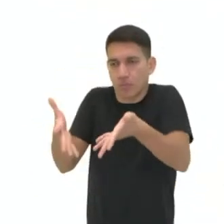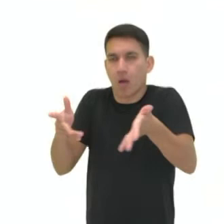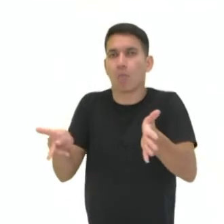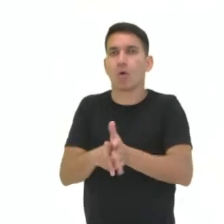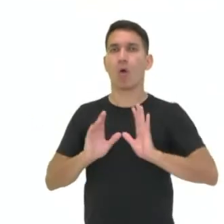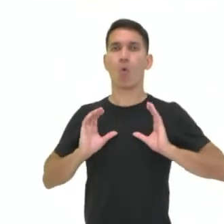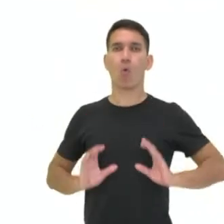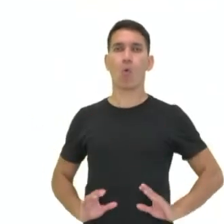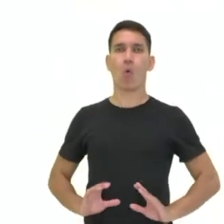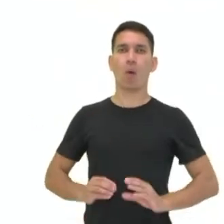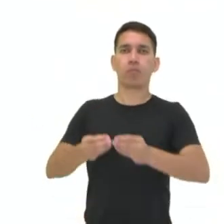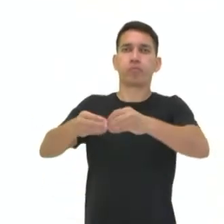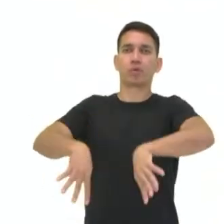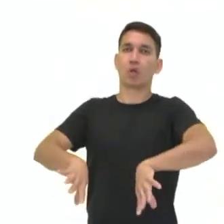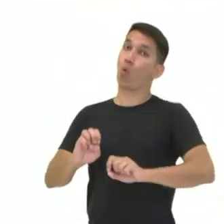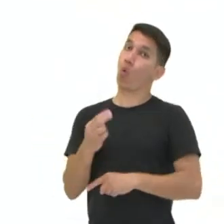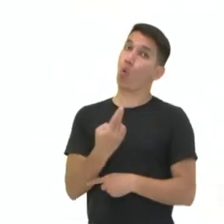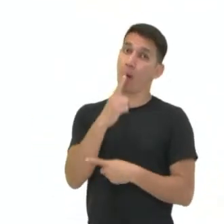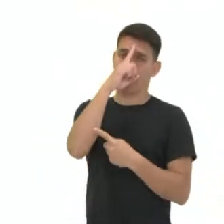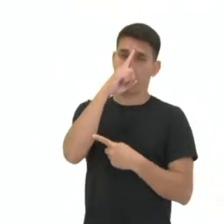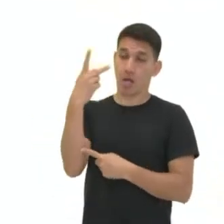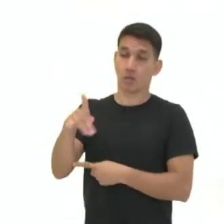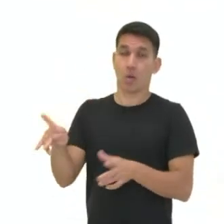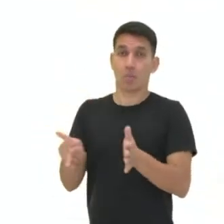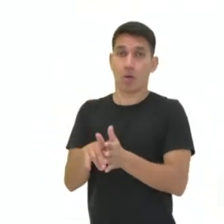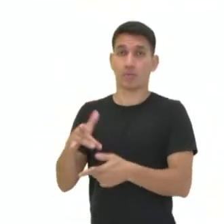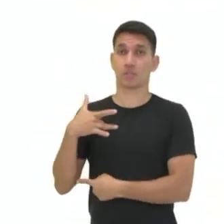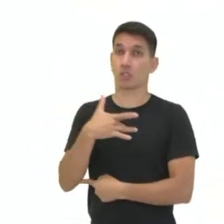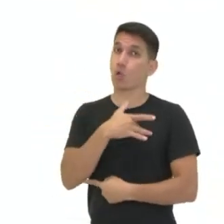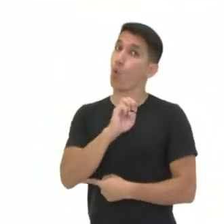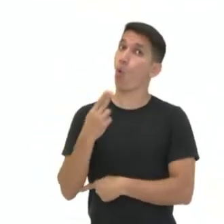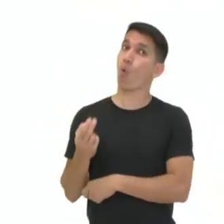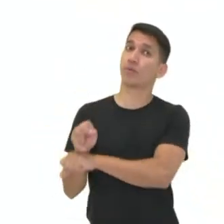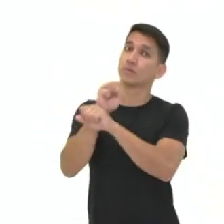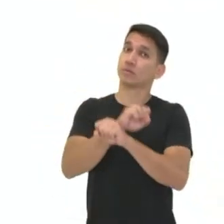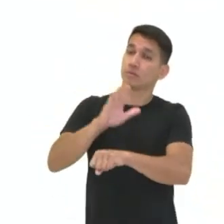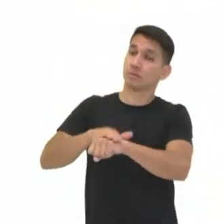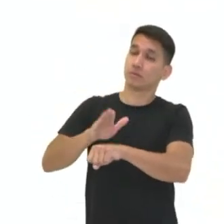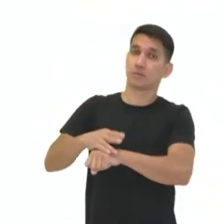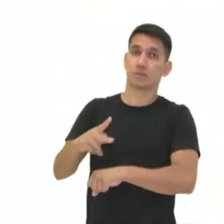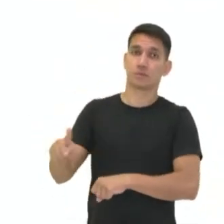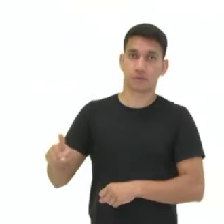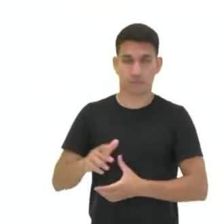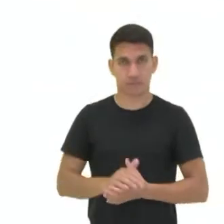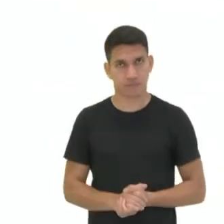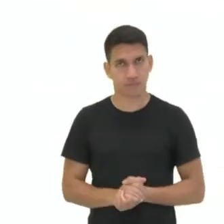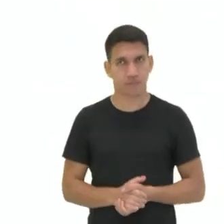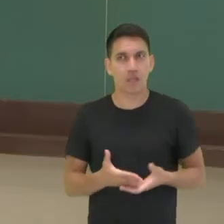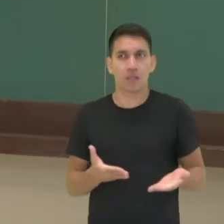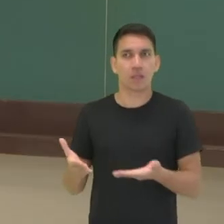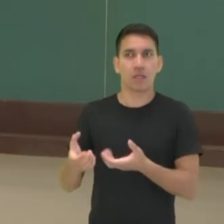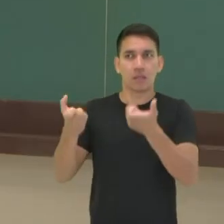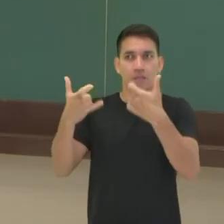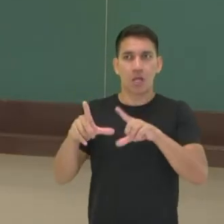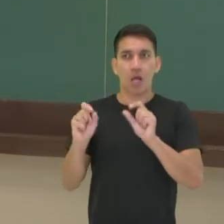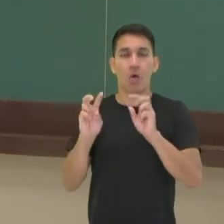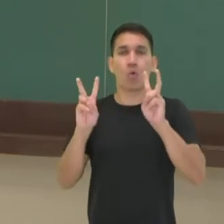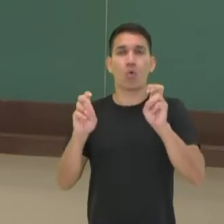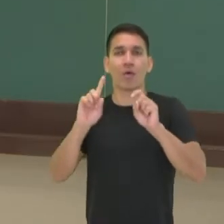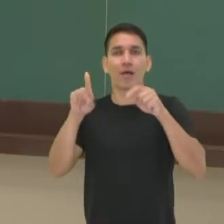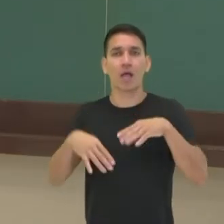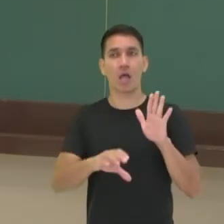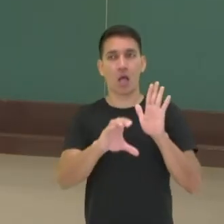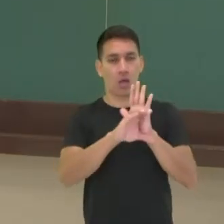forma prejudicial ou perigosa à sua saúde ou segurança. Aqui, então, no Código de Defesa do